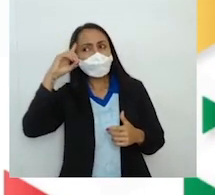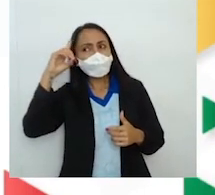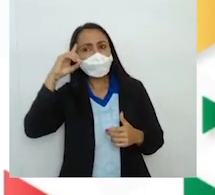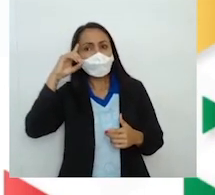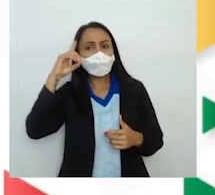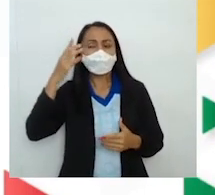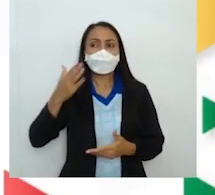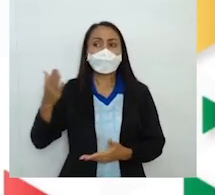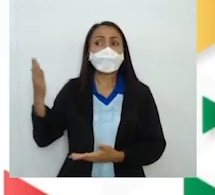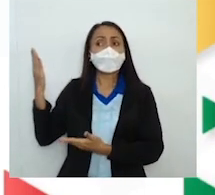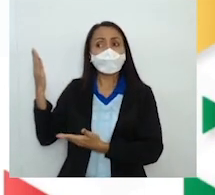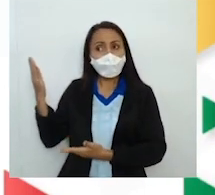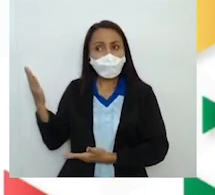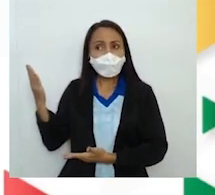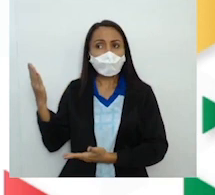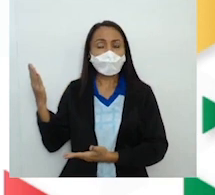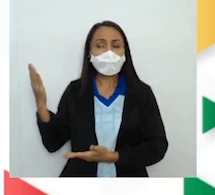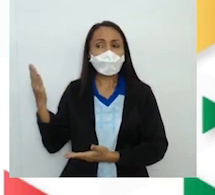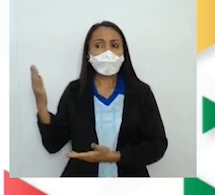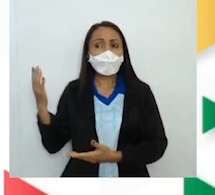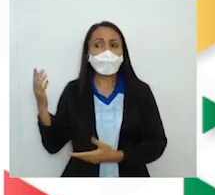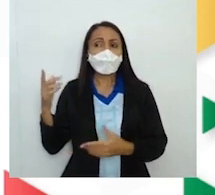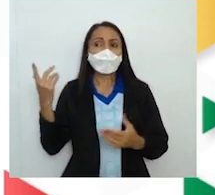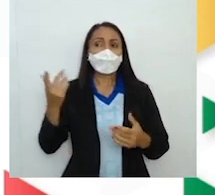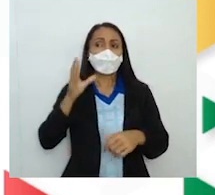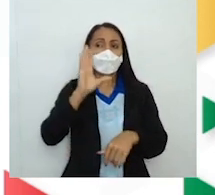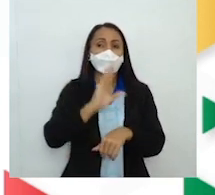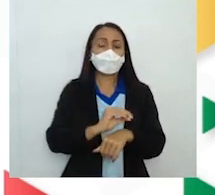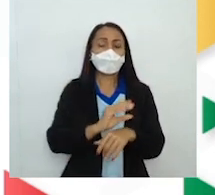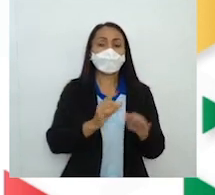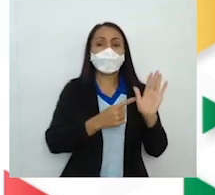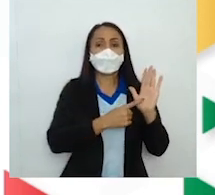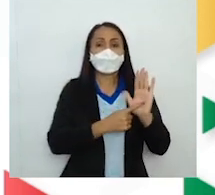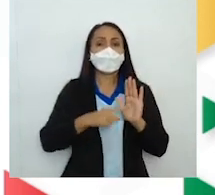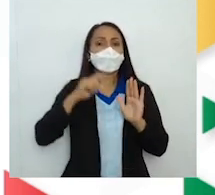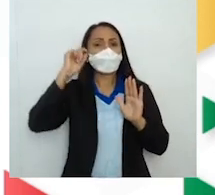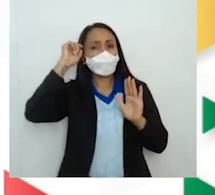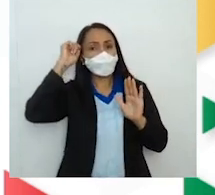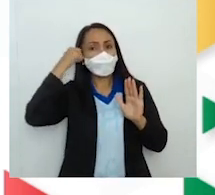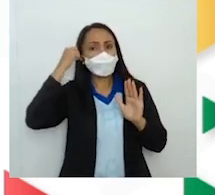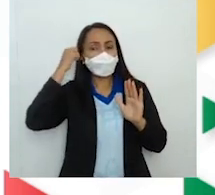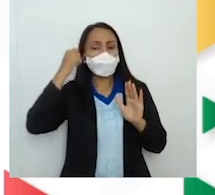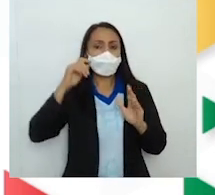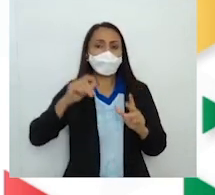que aí é justamente o cotidiano, não são aquelas fotografias que mostram assim, os negros no